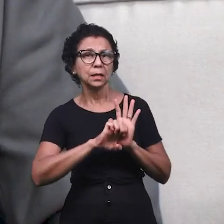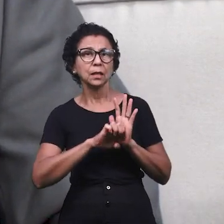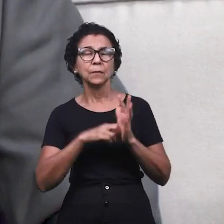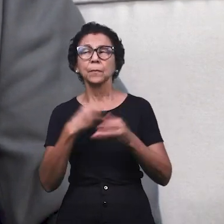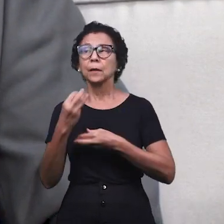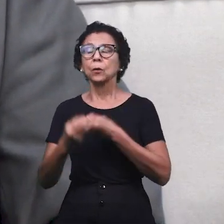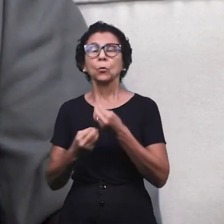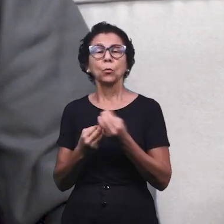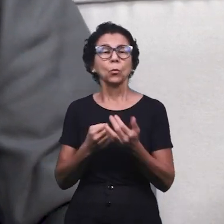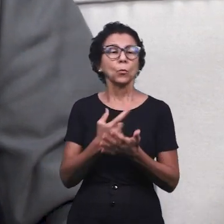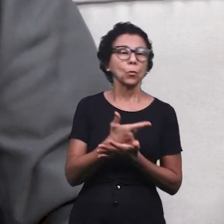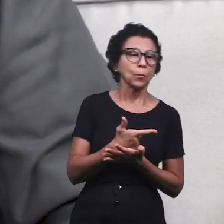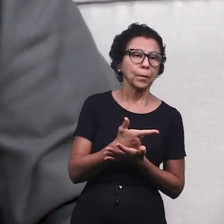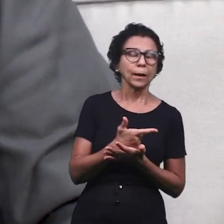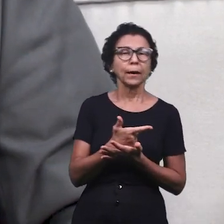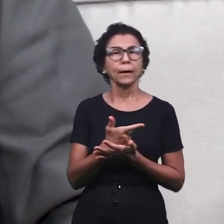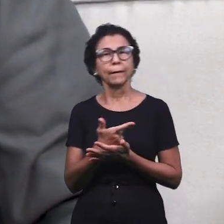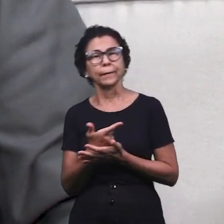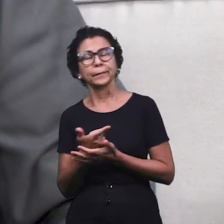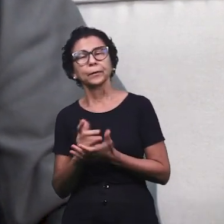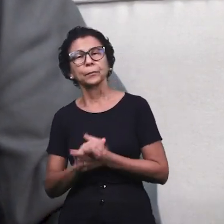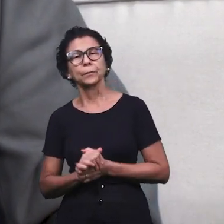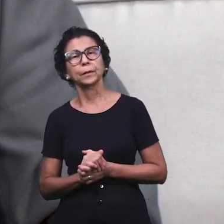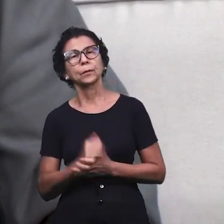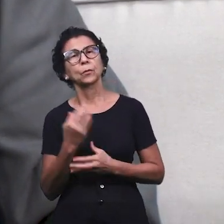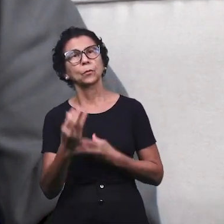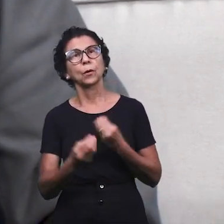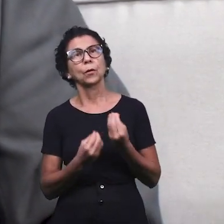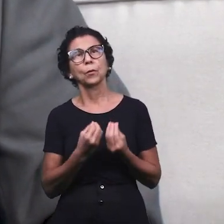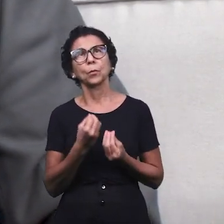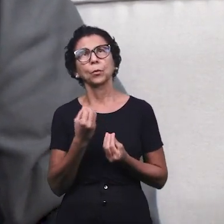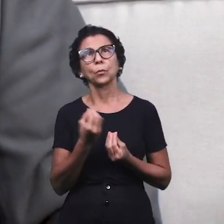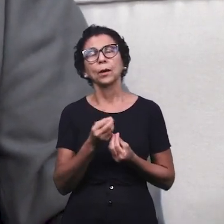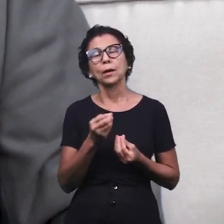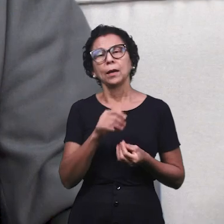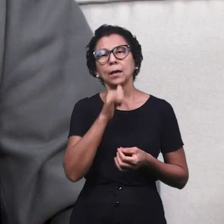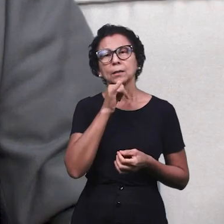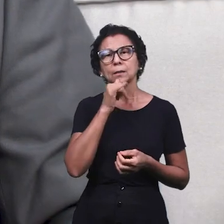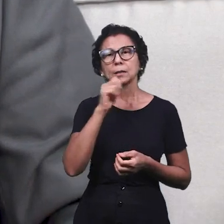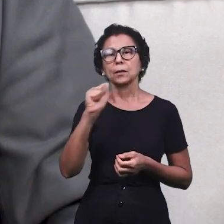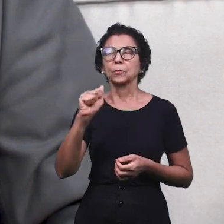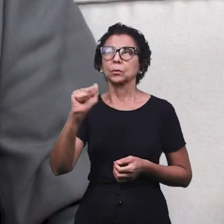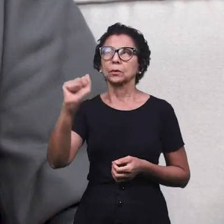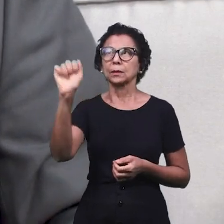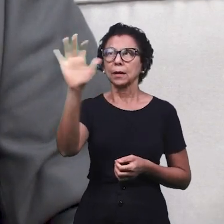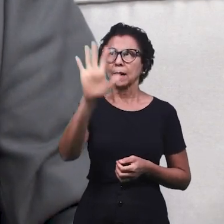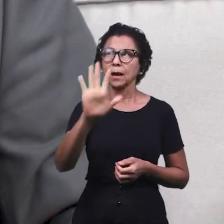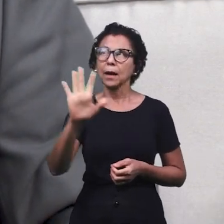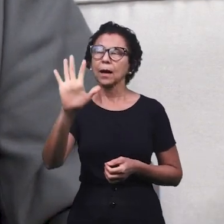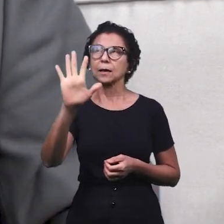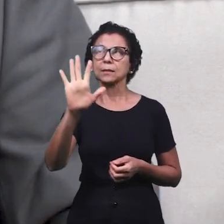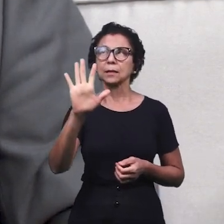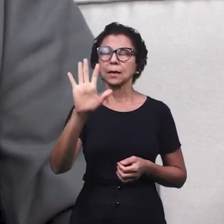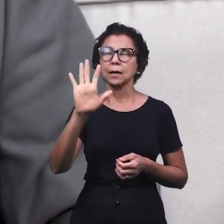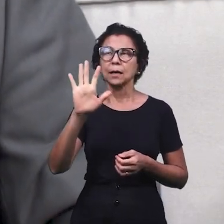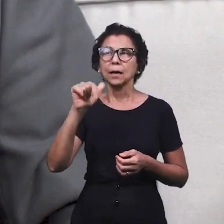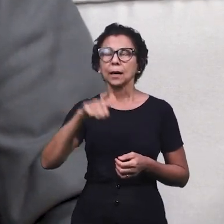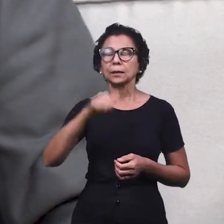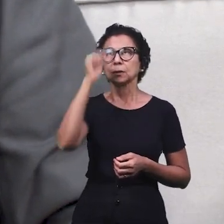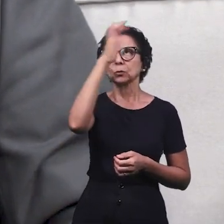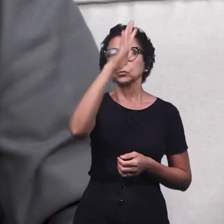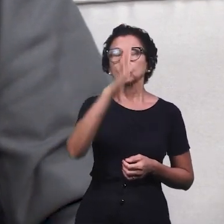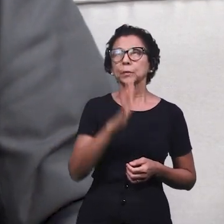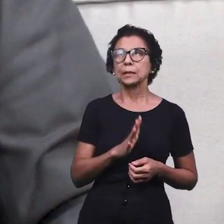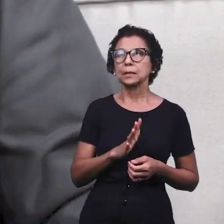da melhor forma, qual que é a melhor rota, né? De você trazer o seu produto da Ásia até a sua empresa, até